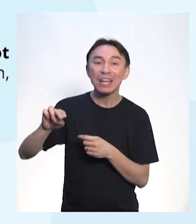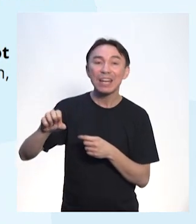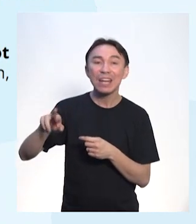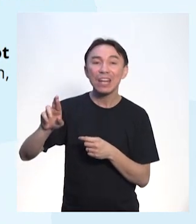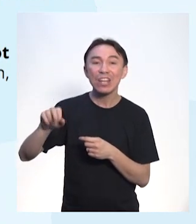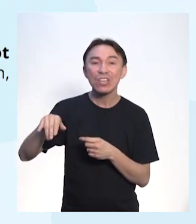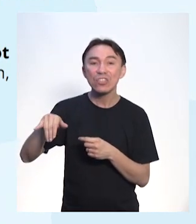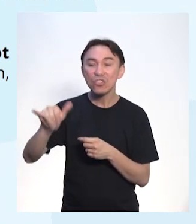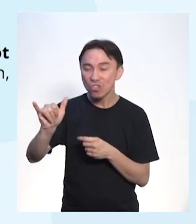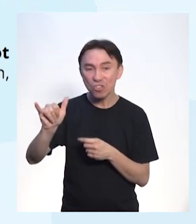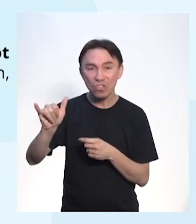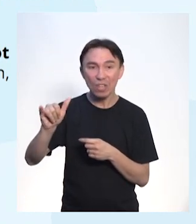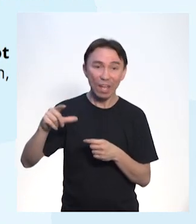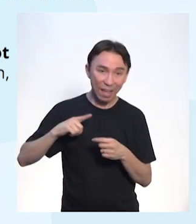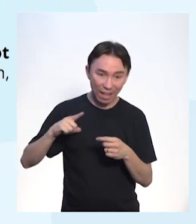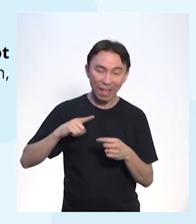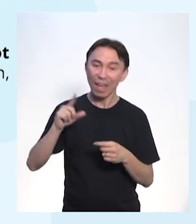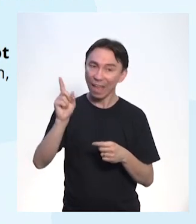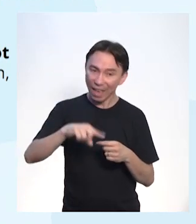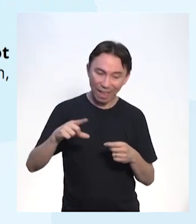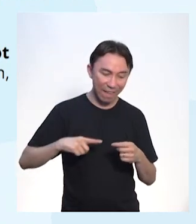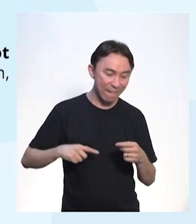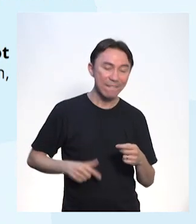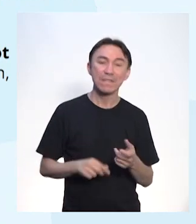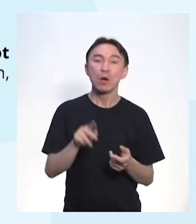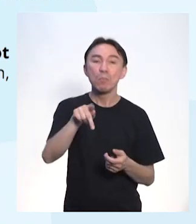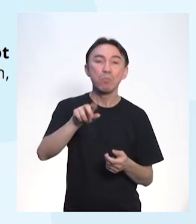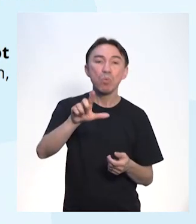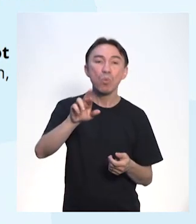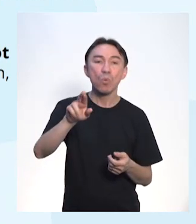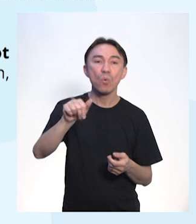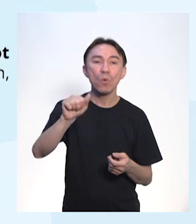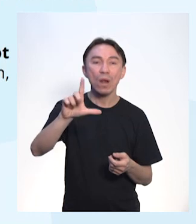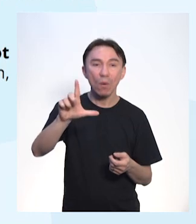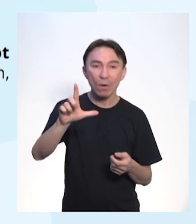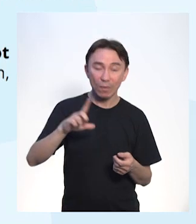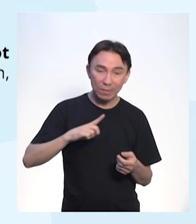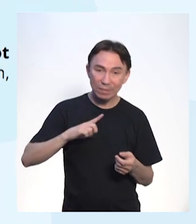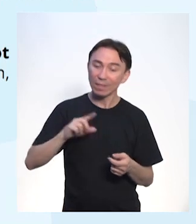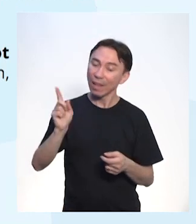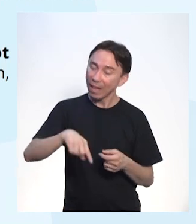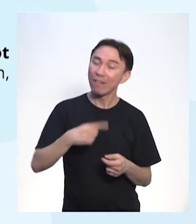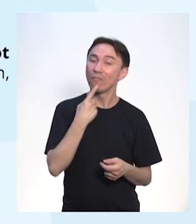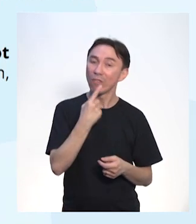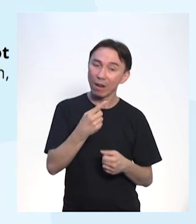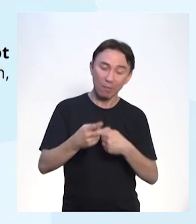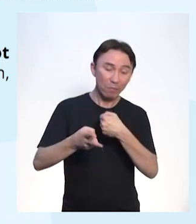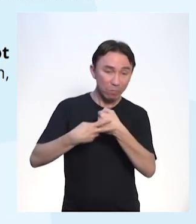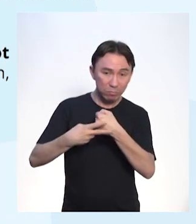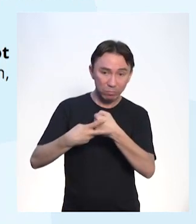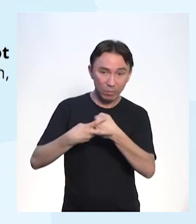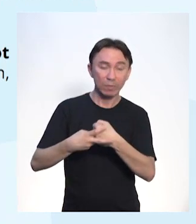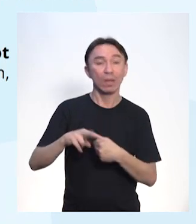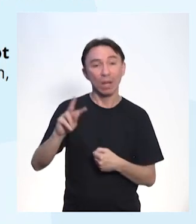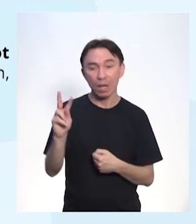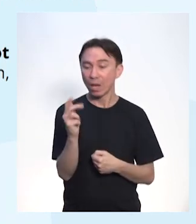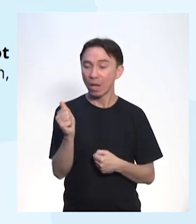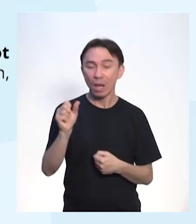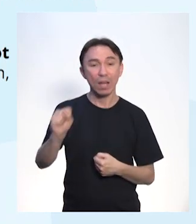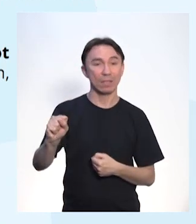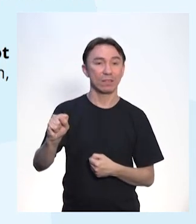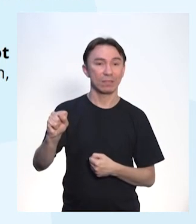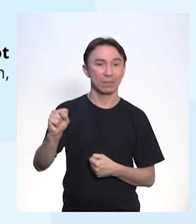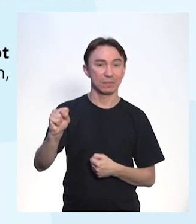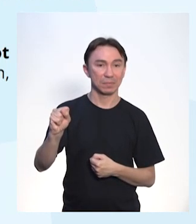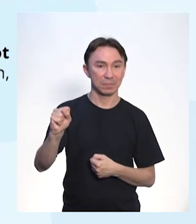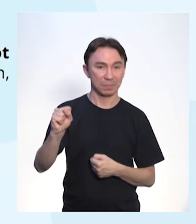aqui, estiver no singular, você, em vez de falar have, você vai falar has. A mesma coisa aqui, ó, solar energy has.